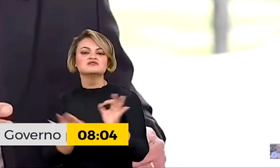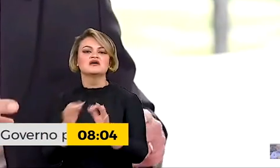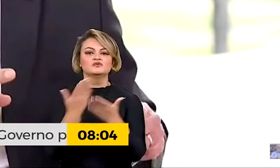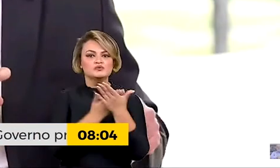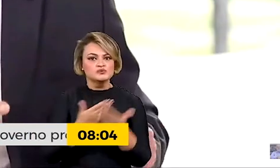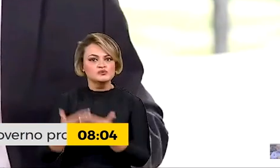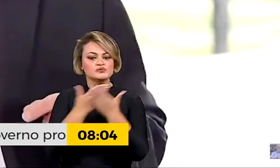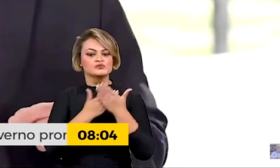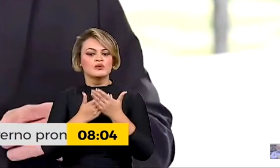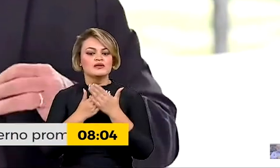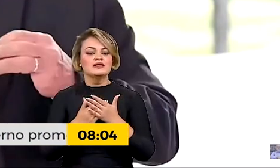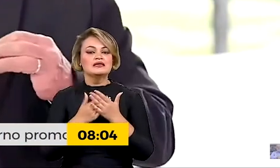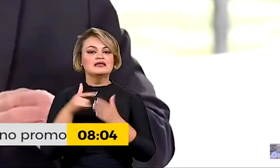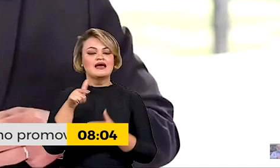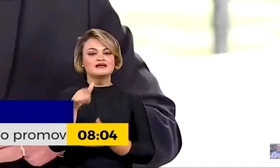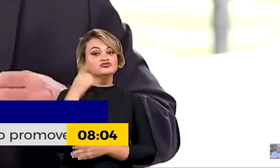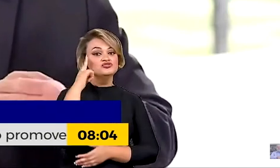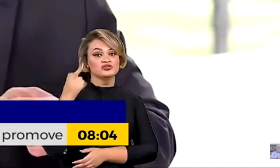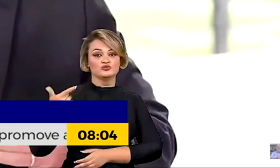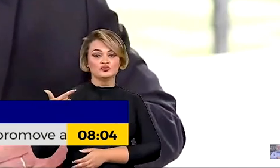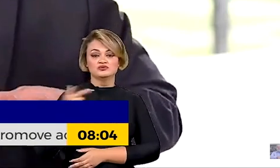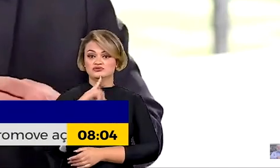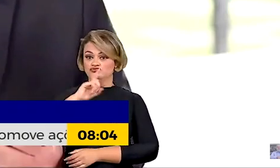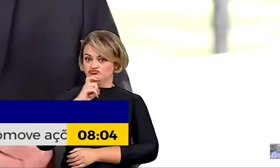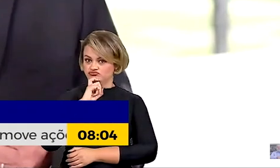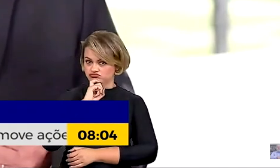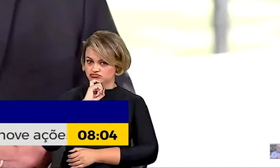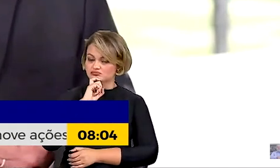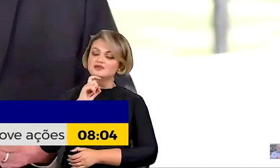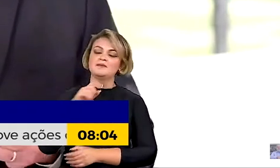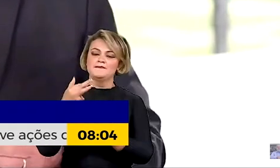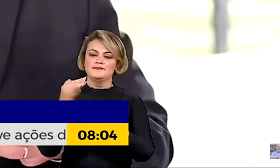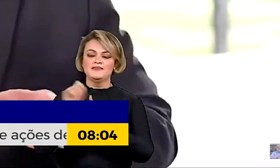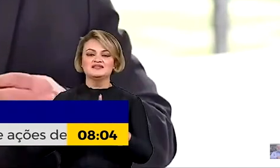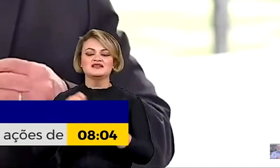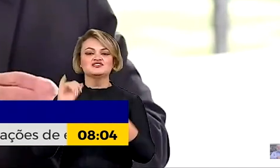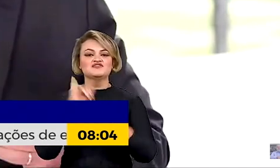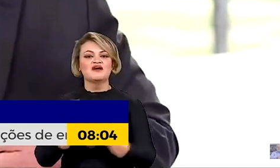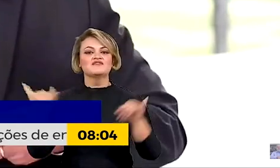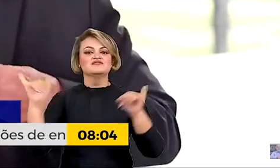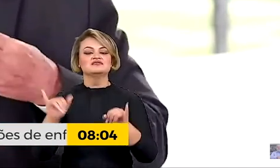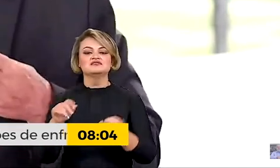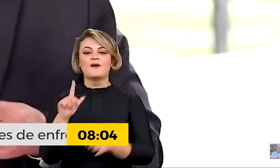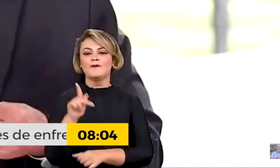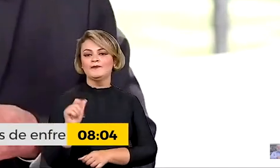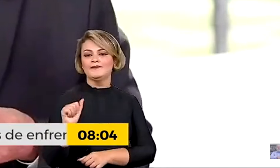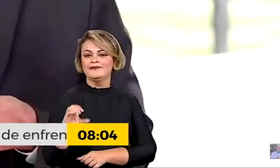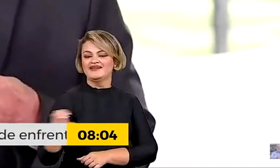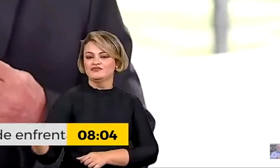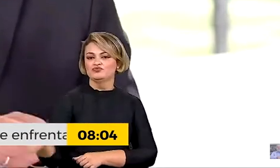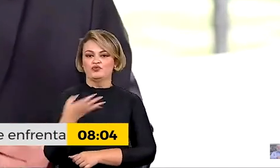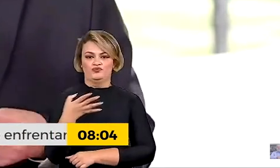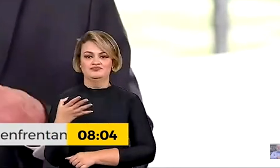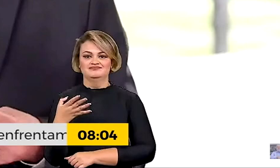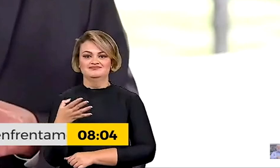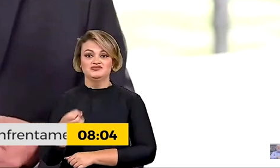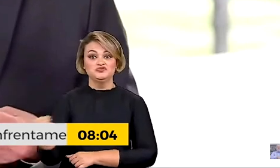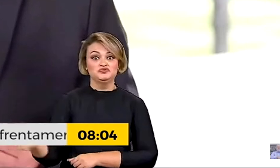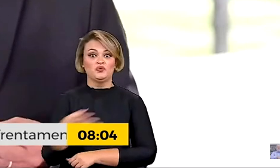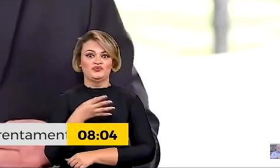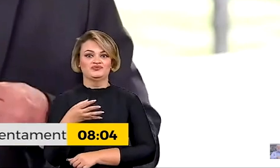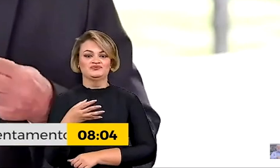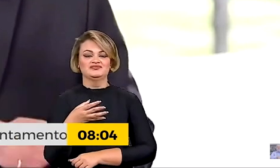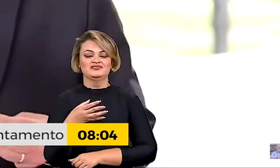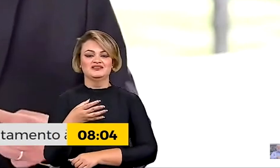a partir do dia 2 de julho nós vamos anunciar Um Novo Parque ou seja uma nova um novo começo de